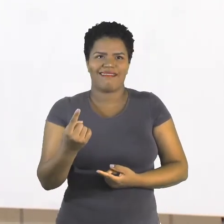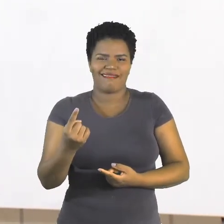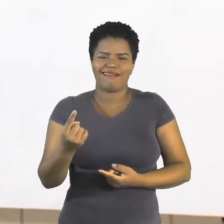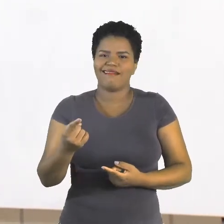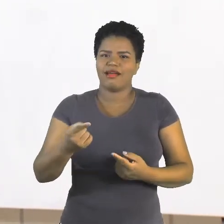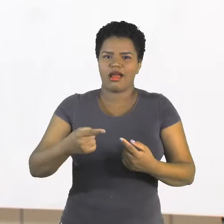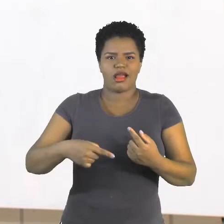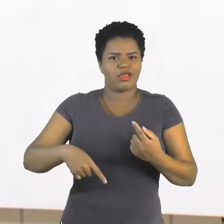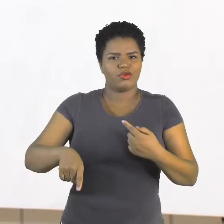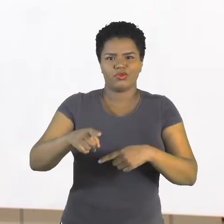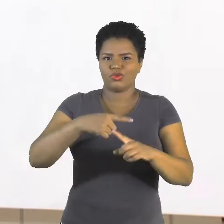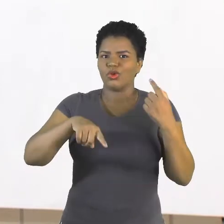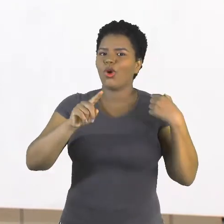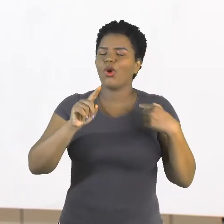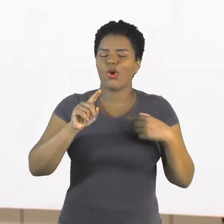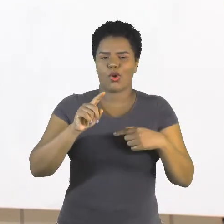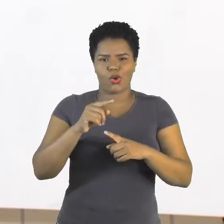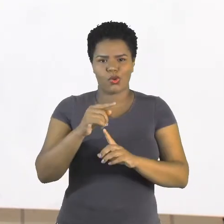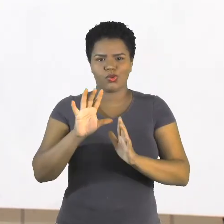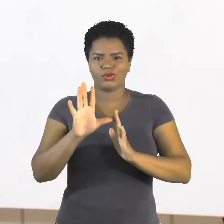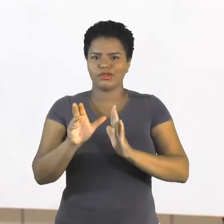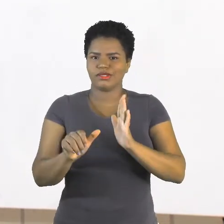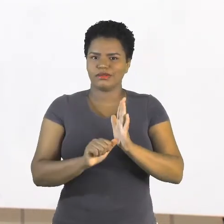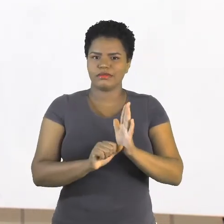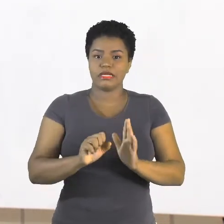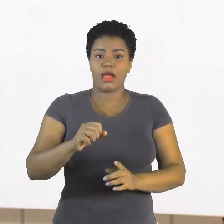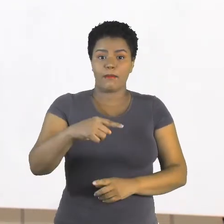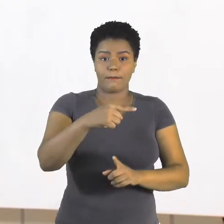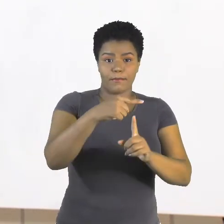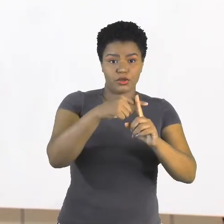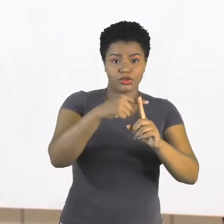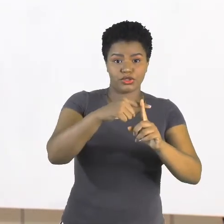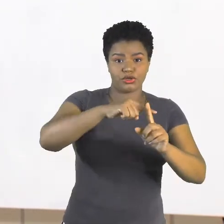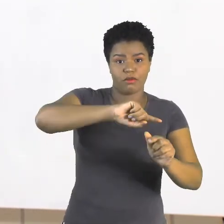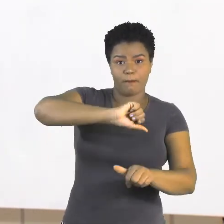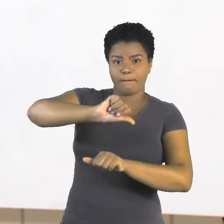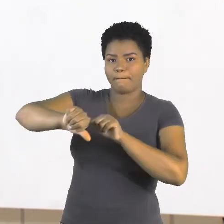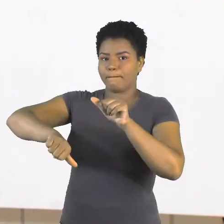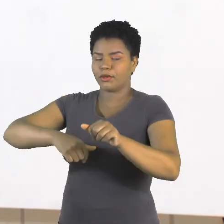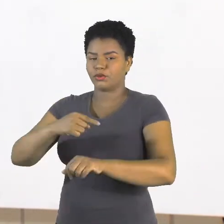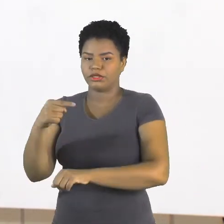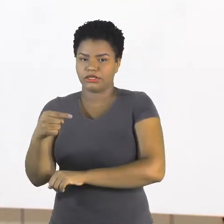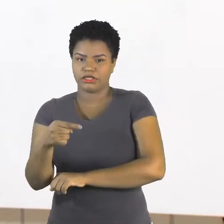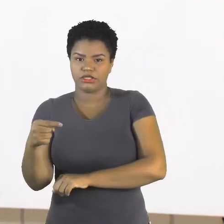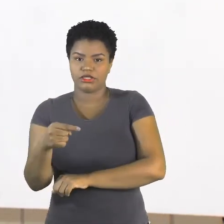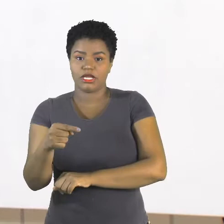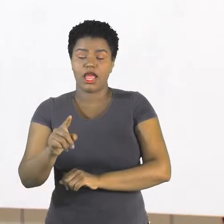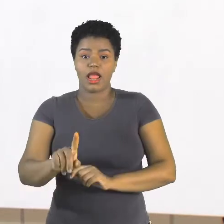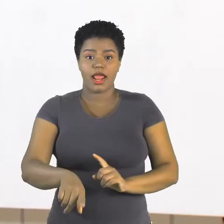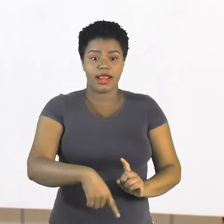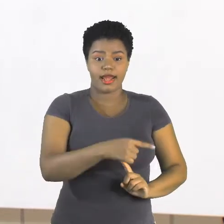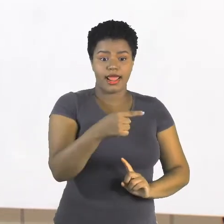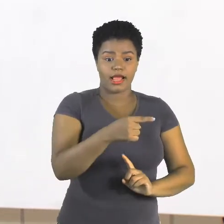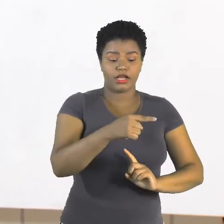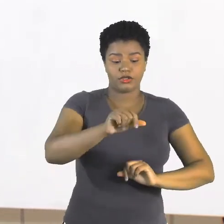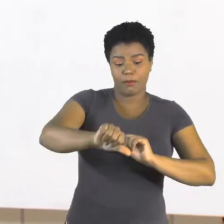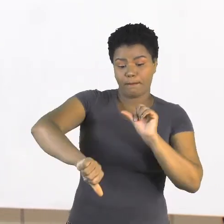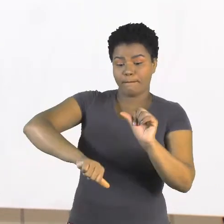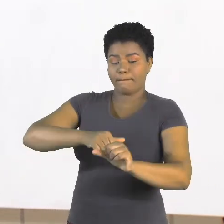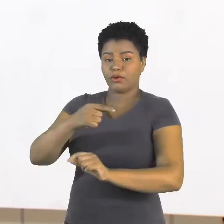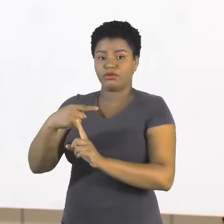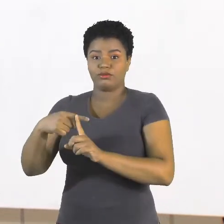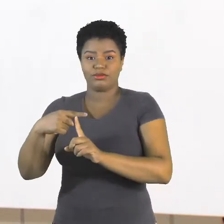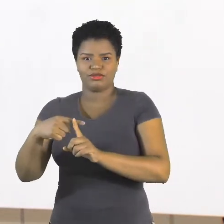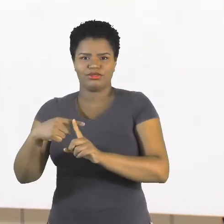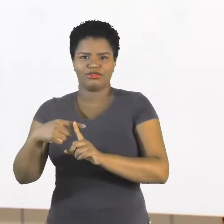é positivo fica negativo, e quem é negativo fica positivo. E aí eu vou ter o quê? Eu vou ter